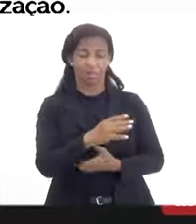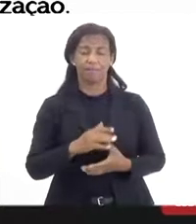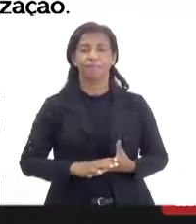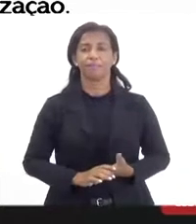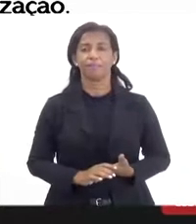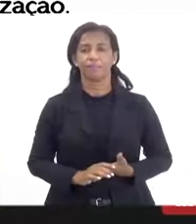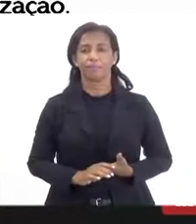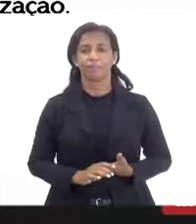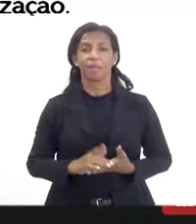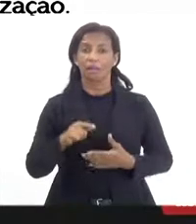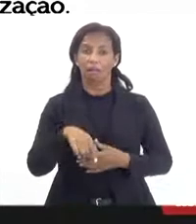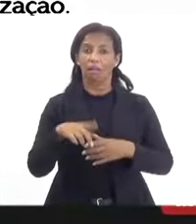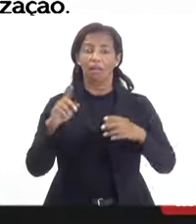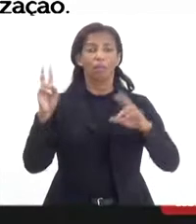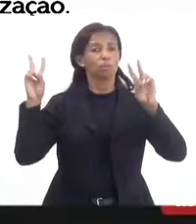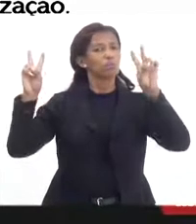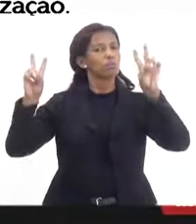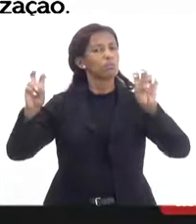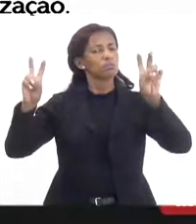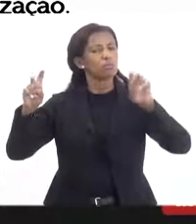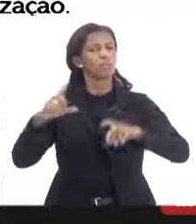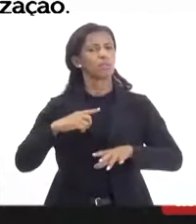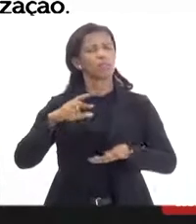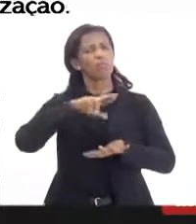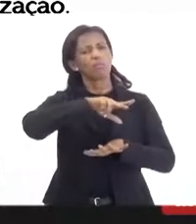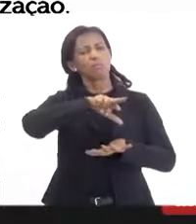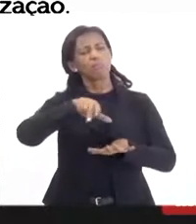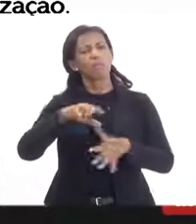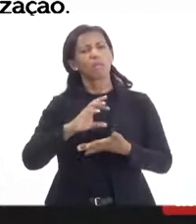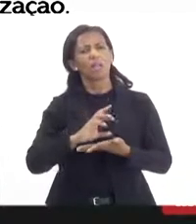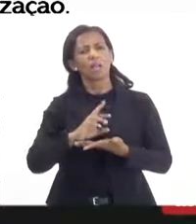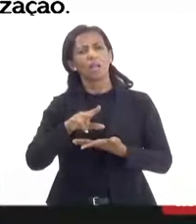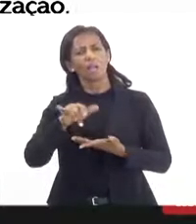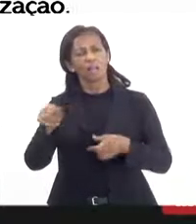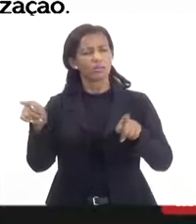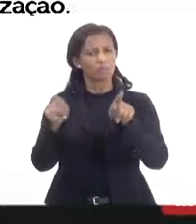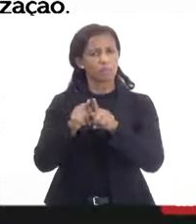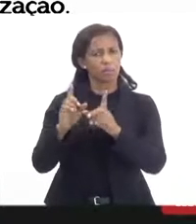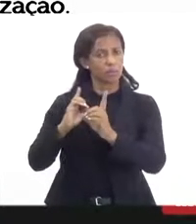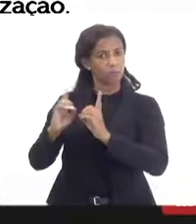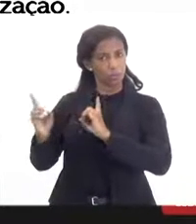mas é um tema que tem vários créditos também em